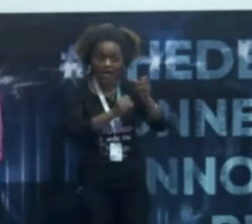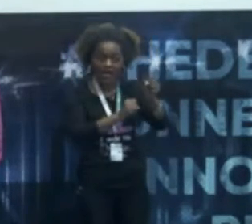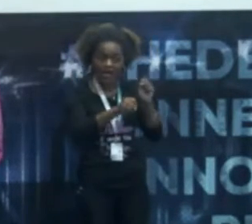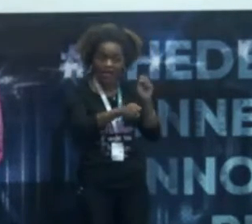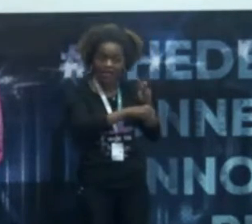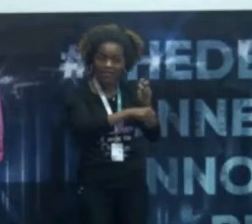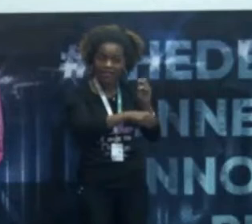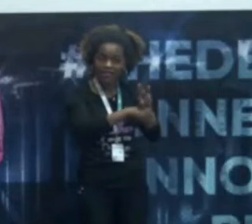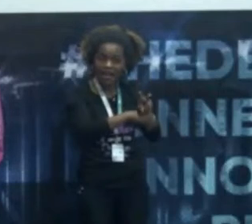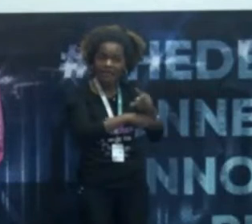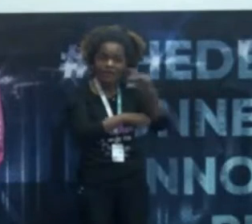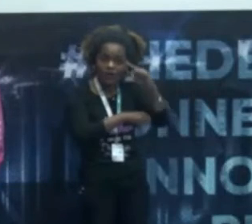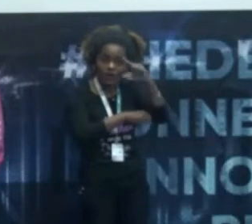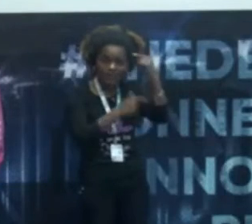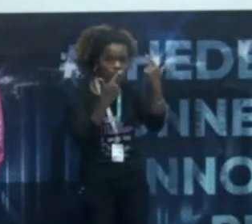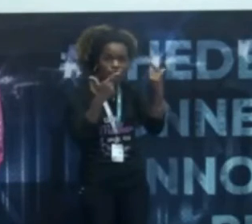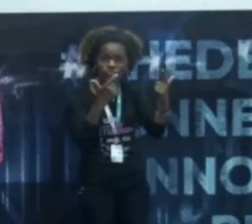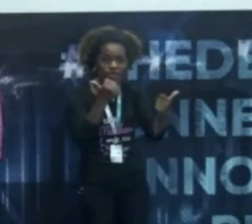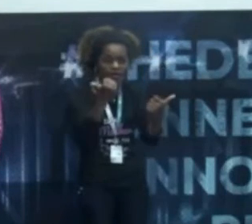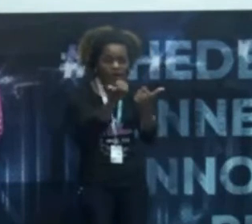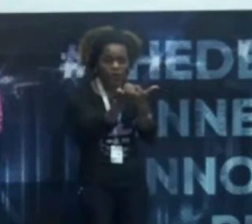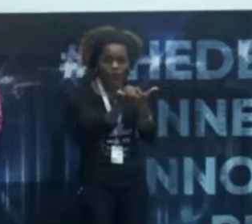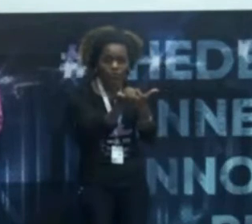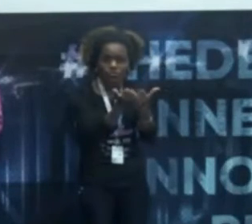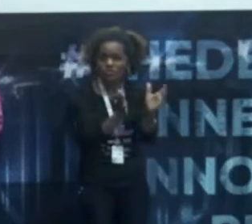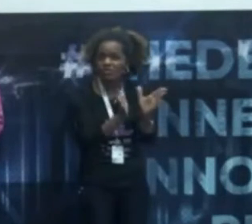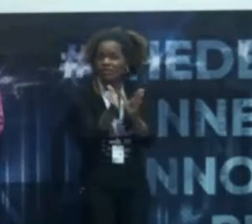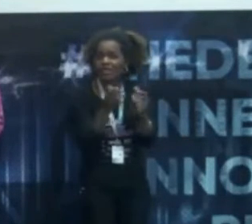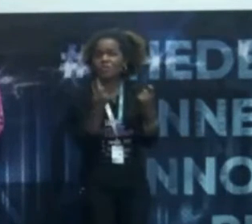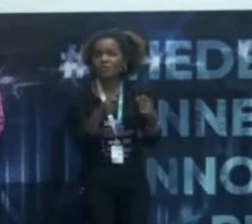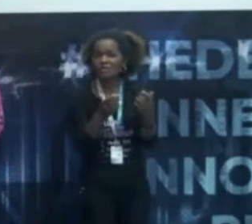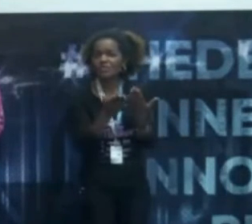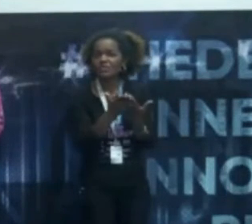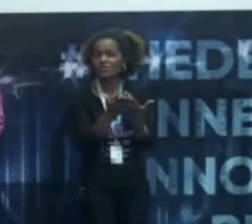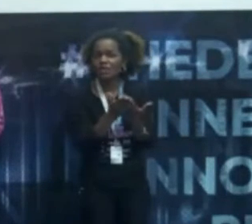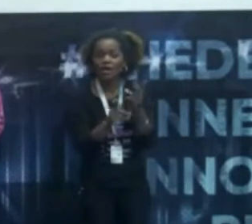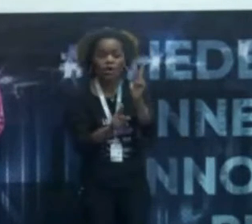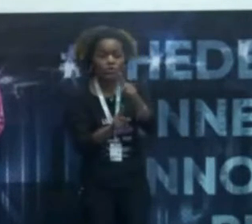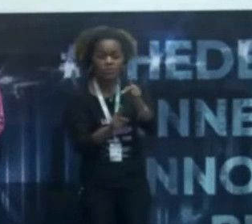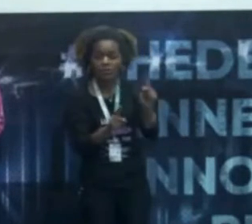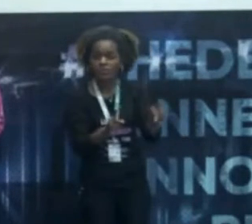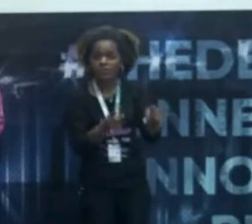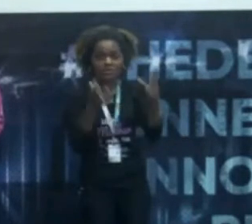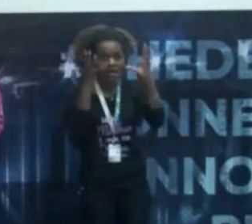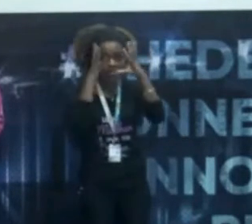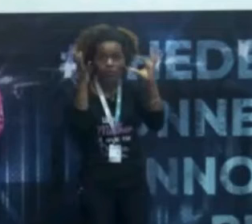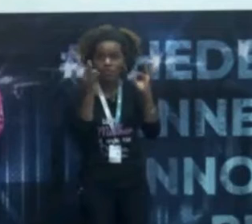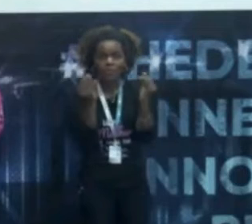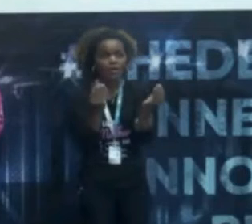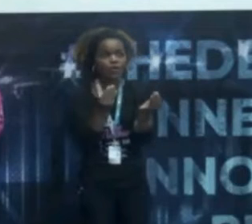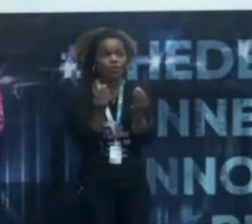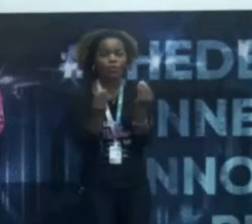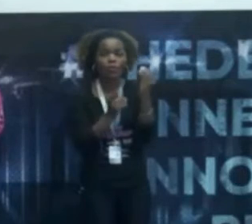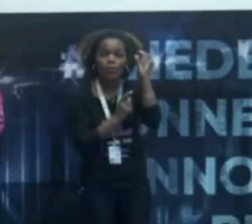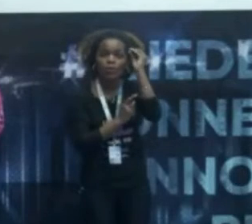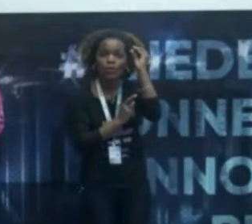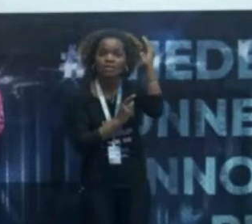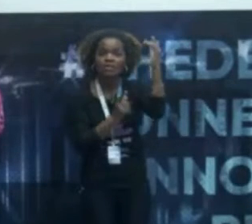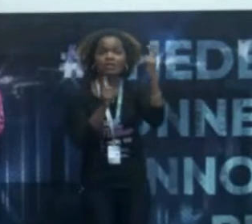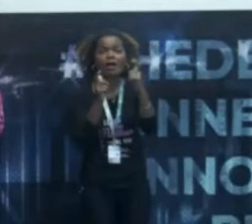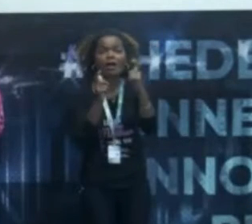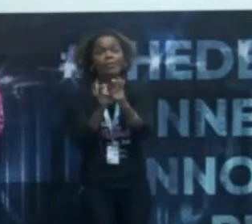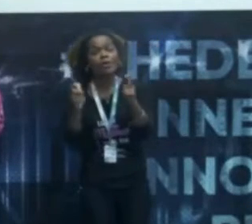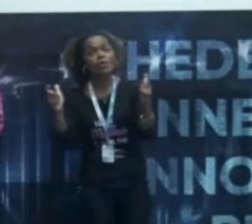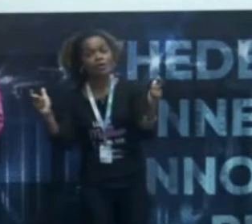tinham recursos de acessibilidade para conseguir estudar. Os professores não tinham conhecimento, em sua grande maioria, principalmente